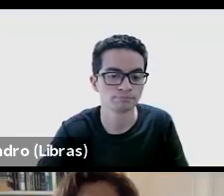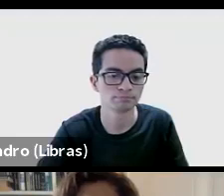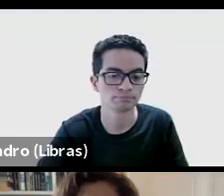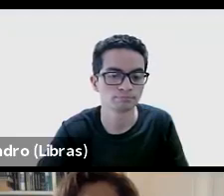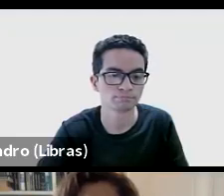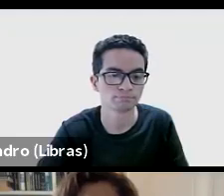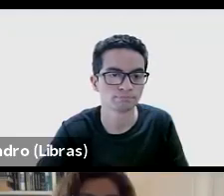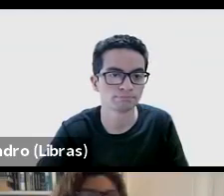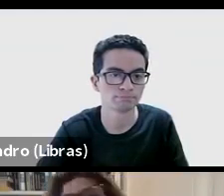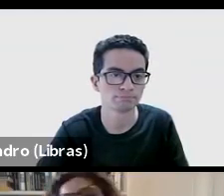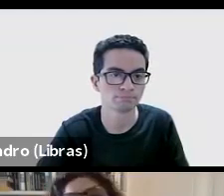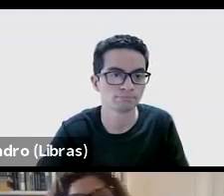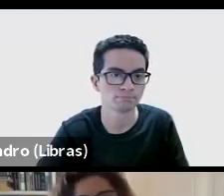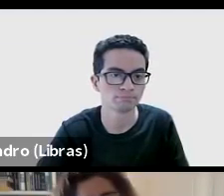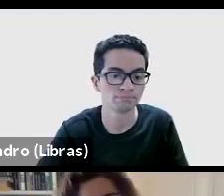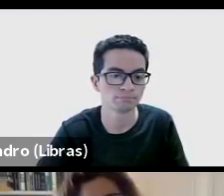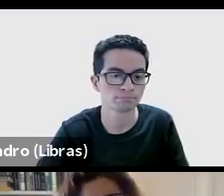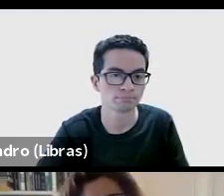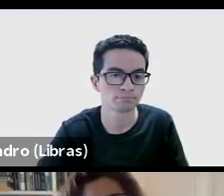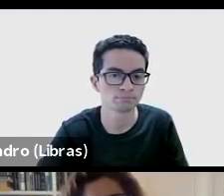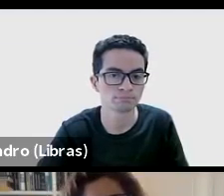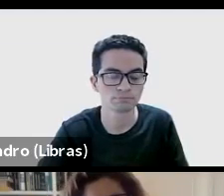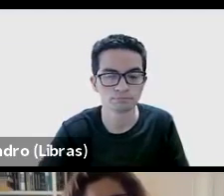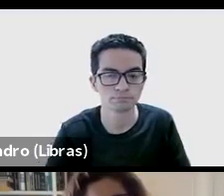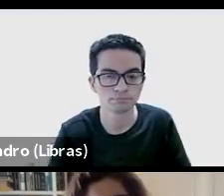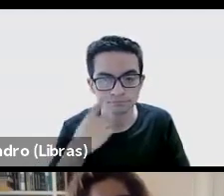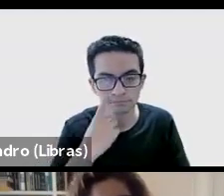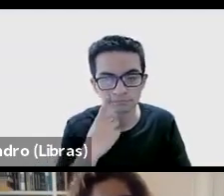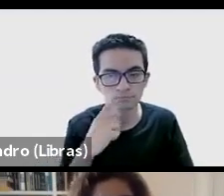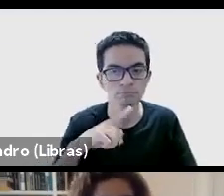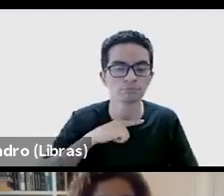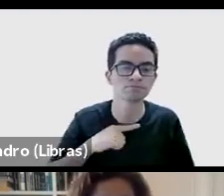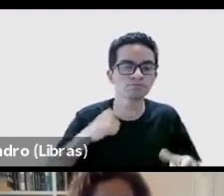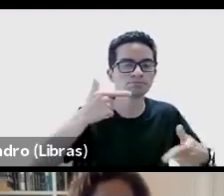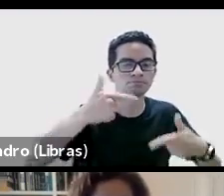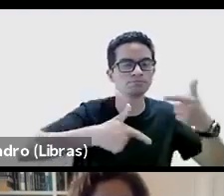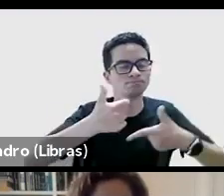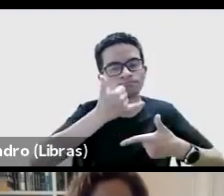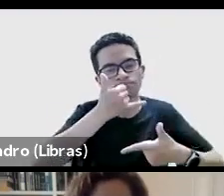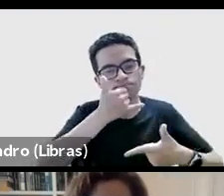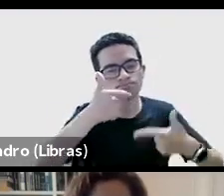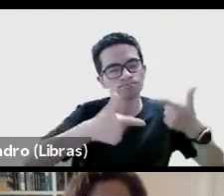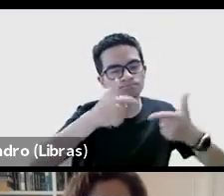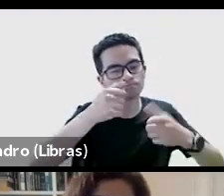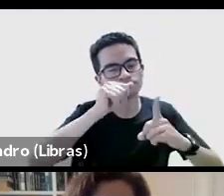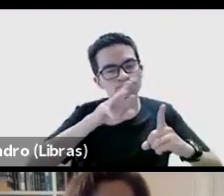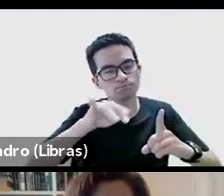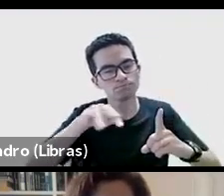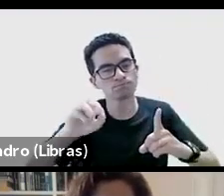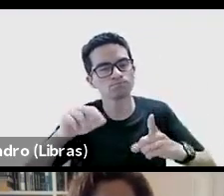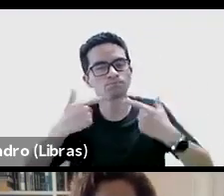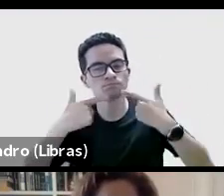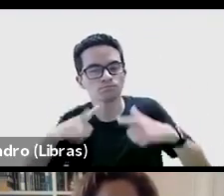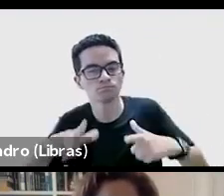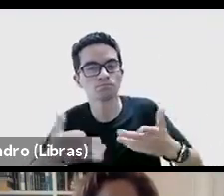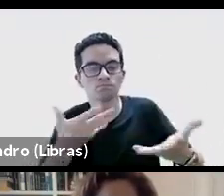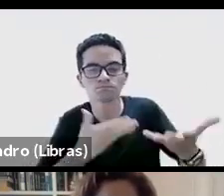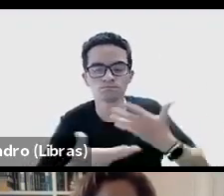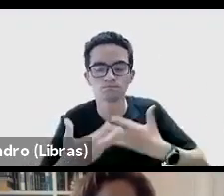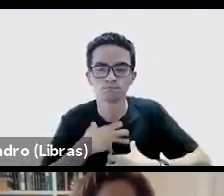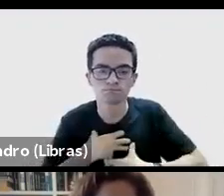sociolinguística, quem trabalha com, né? Enfim, a gente trabalha muitas vezes de formas articuladas, né? Mas às